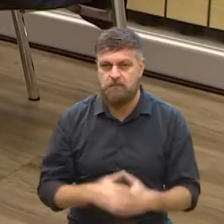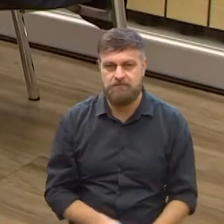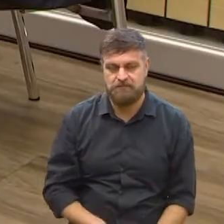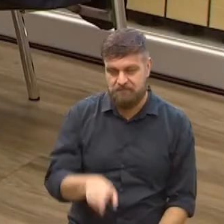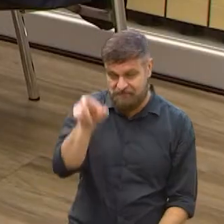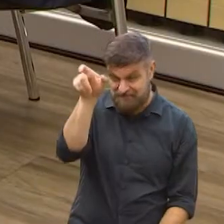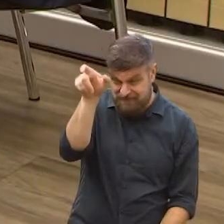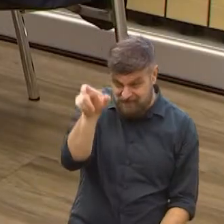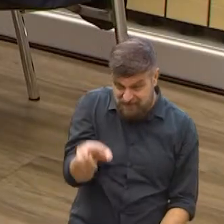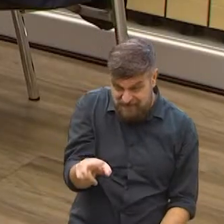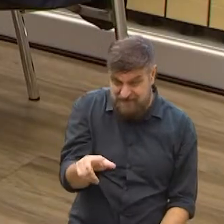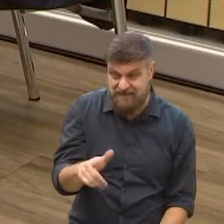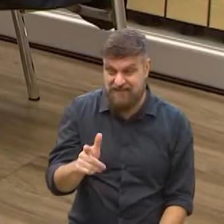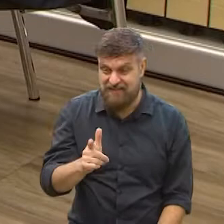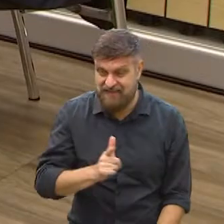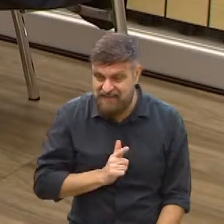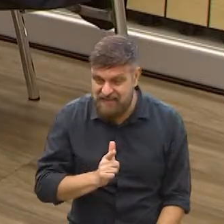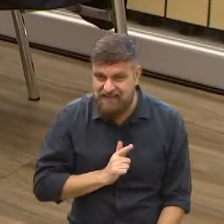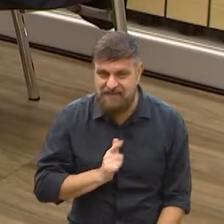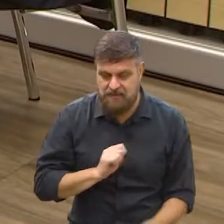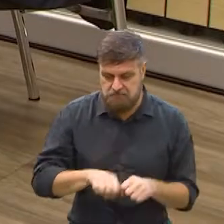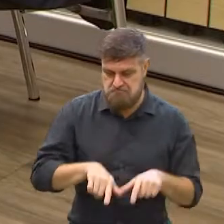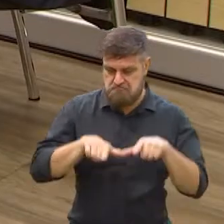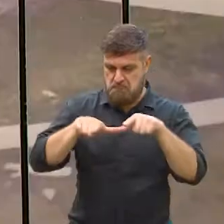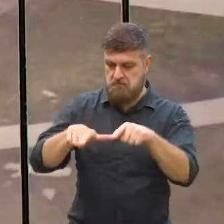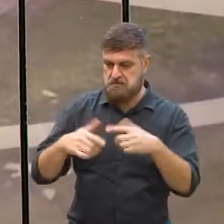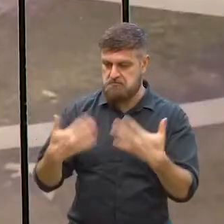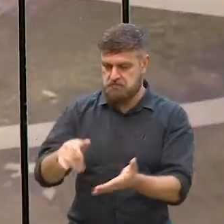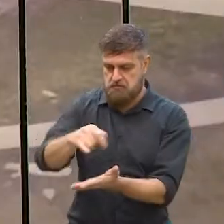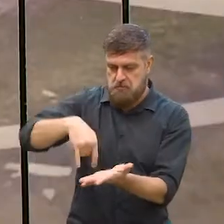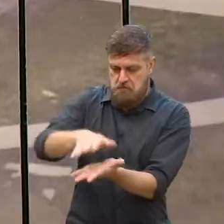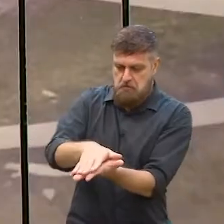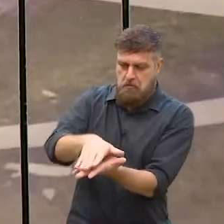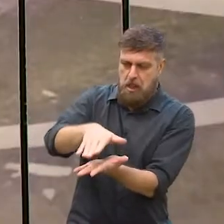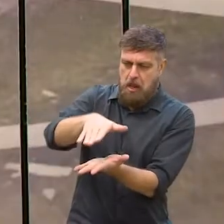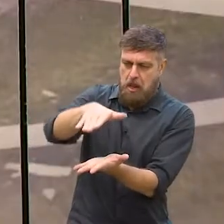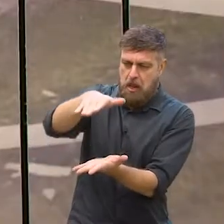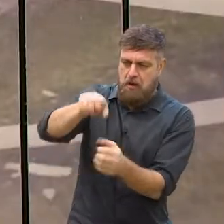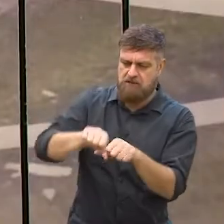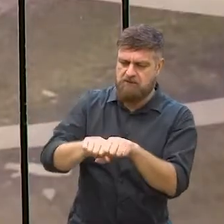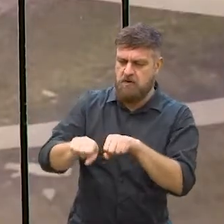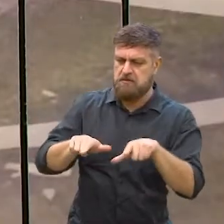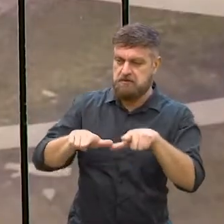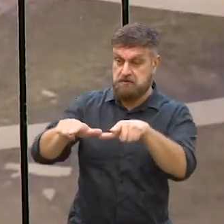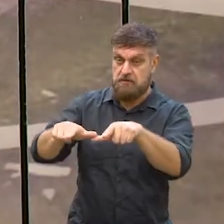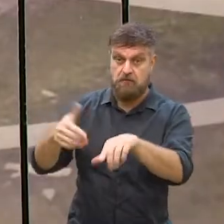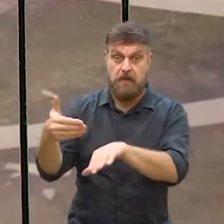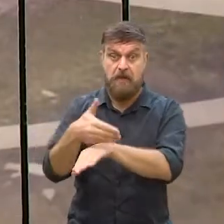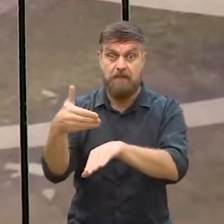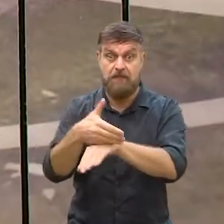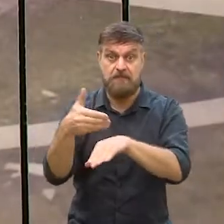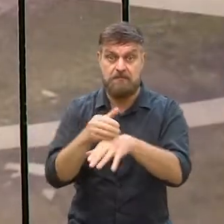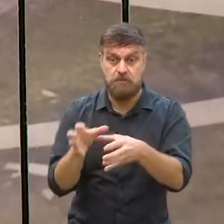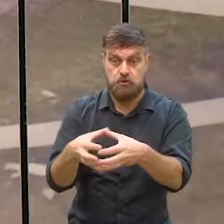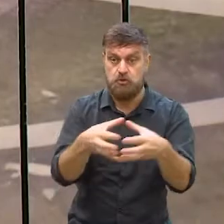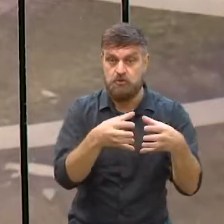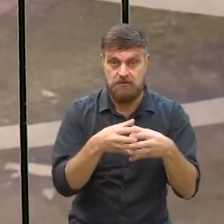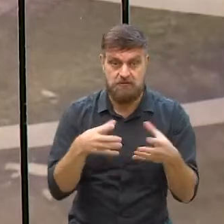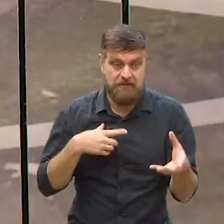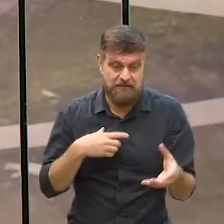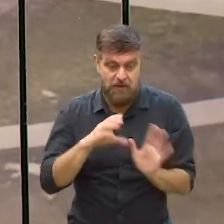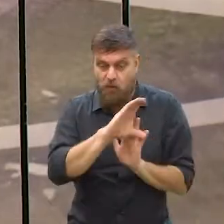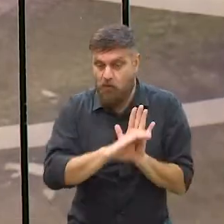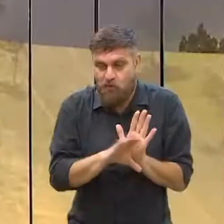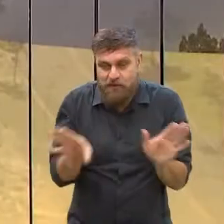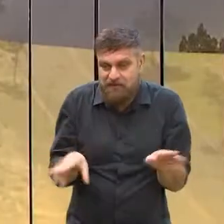senhor, além de todos ser membro de todas essas sociedades, ainda, gente, reduzindo o